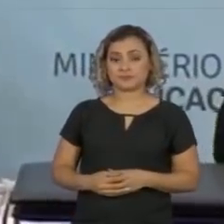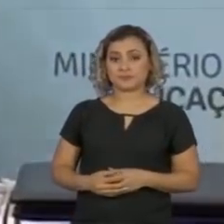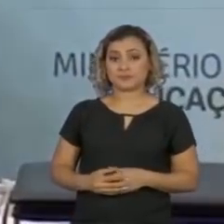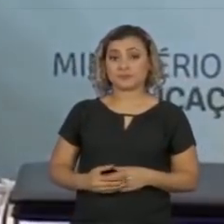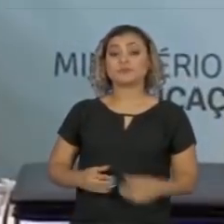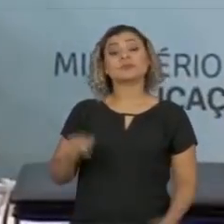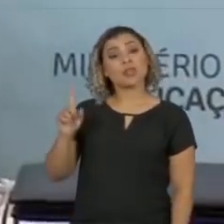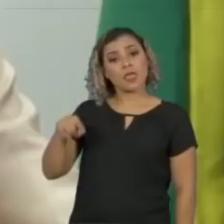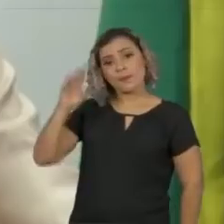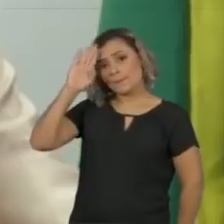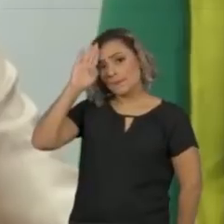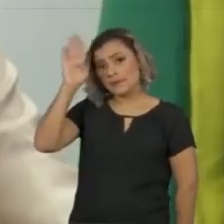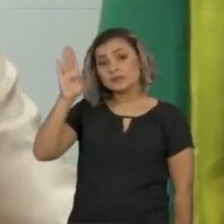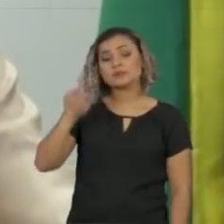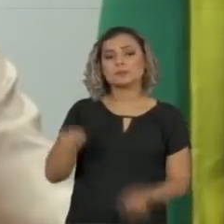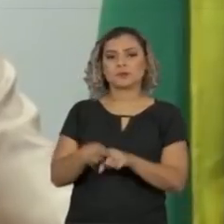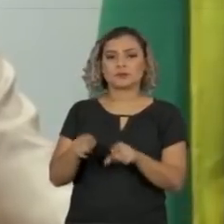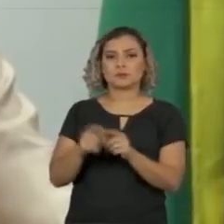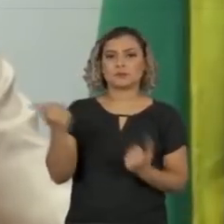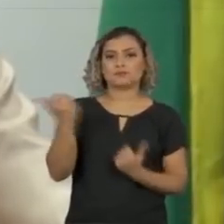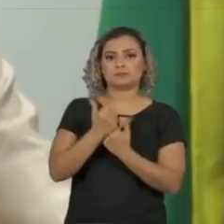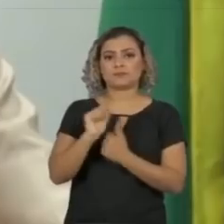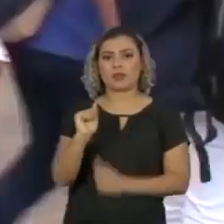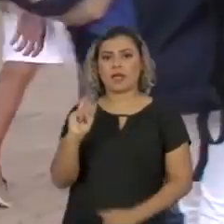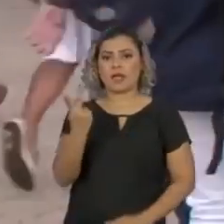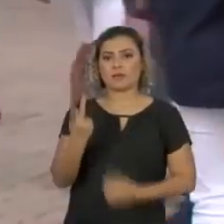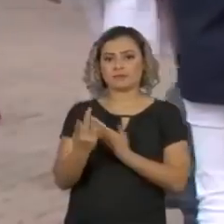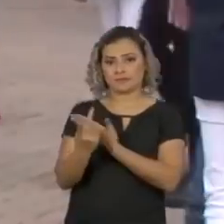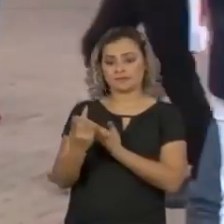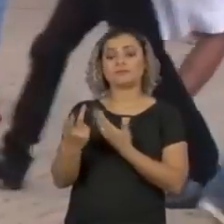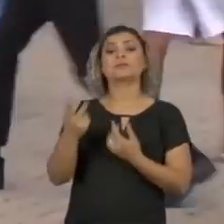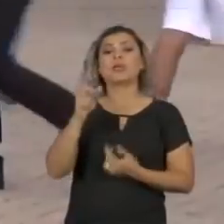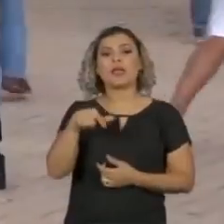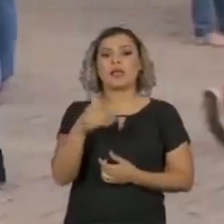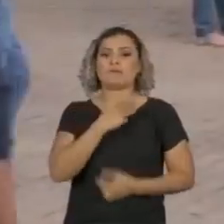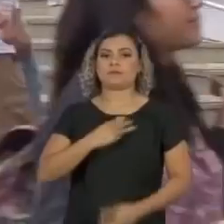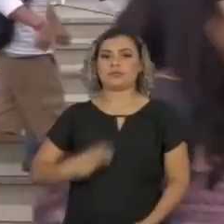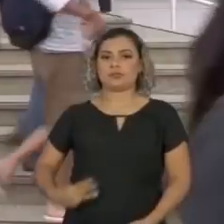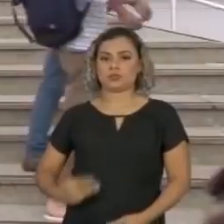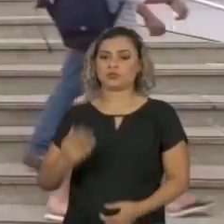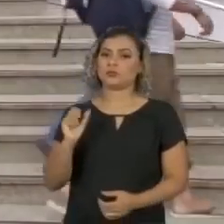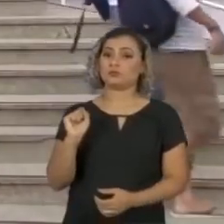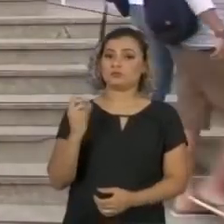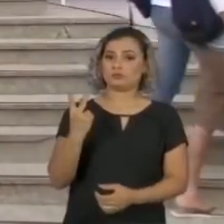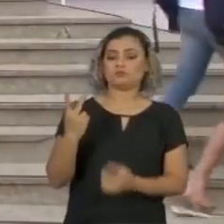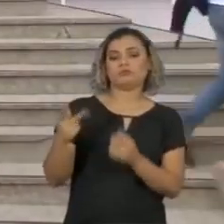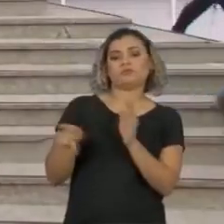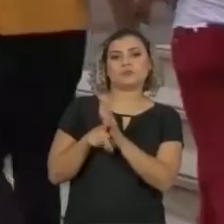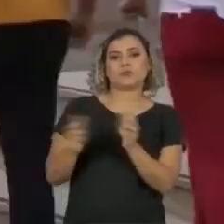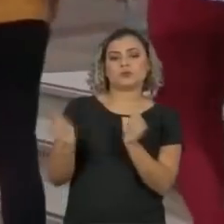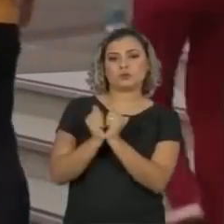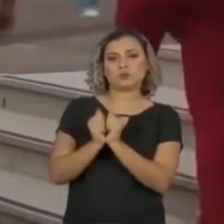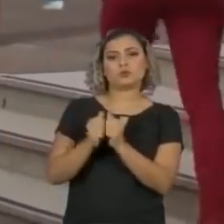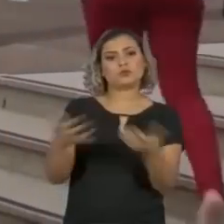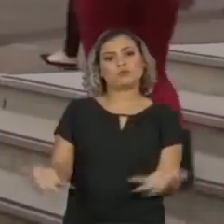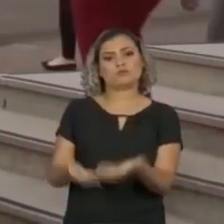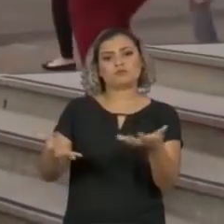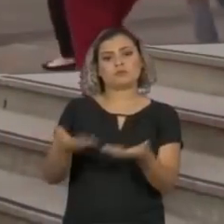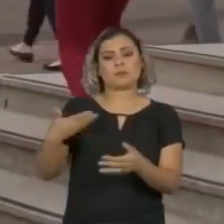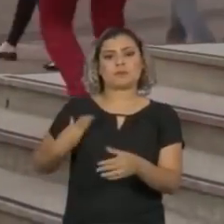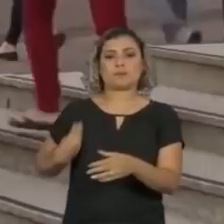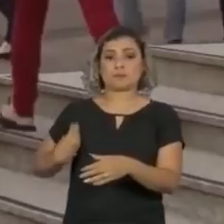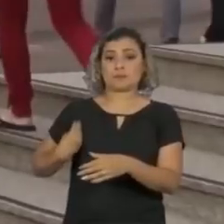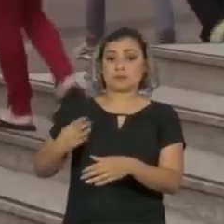dos principais auxiliares do ministro Abraham Weintraub e idealizador do Futurice, projeto que prevê incentivos à participação da